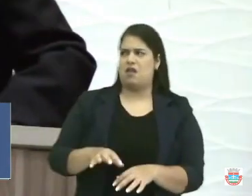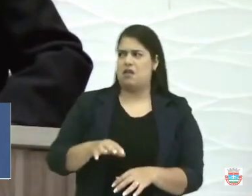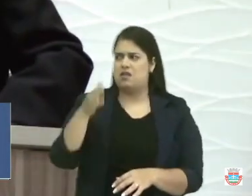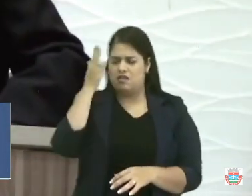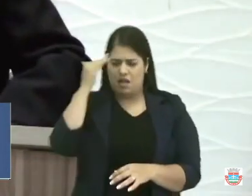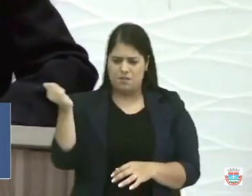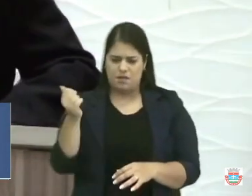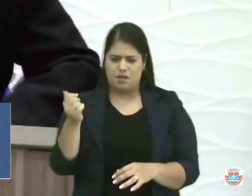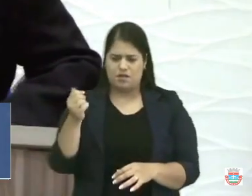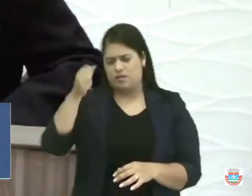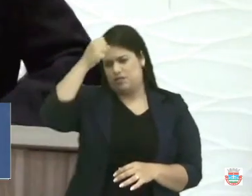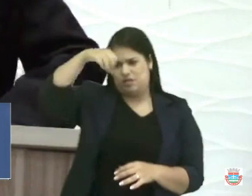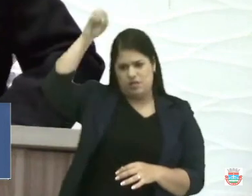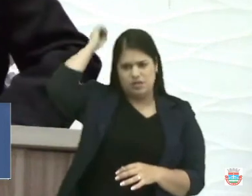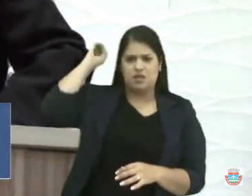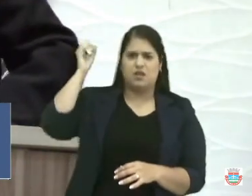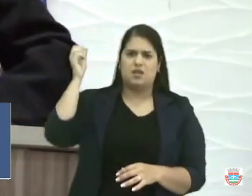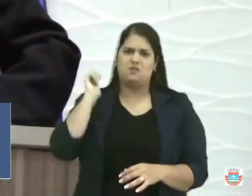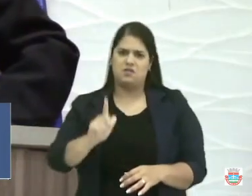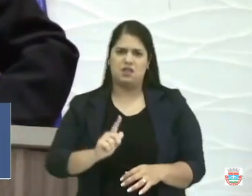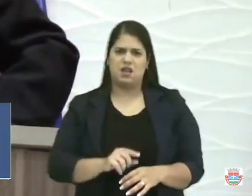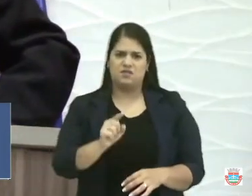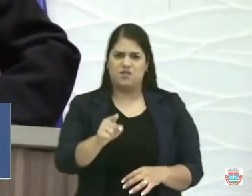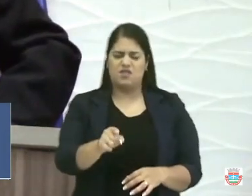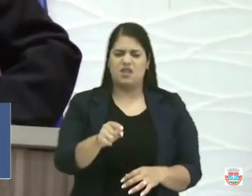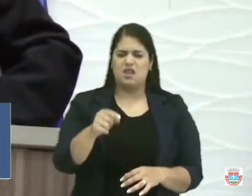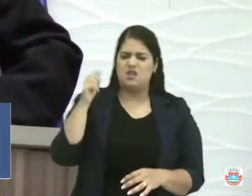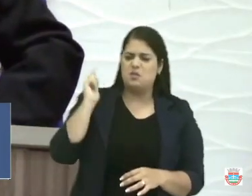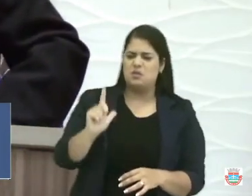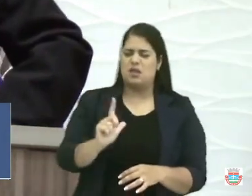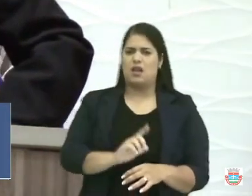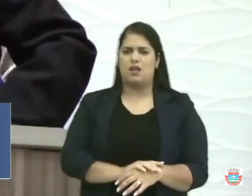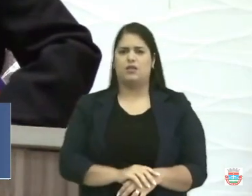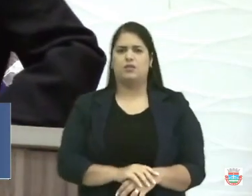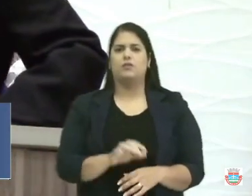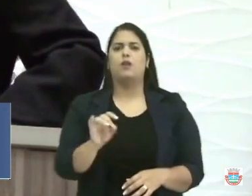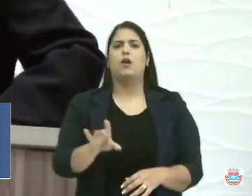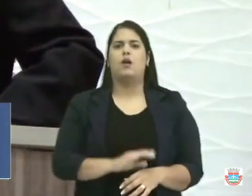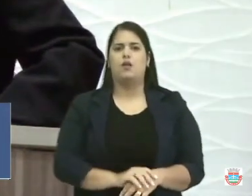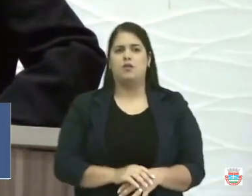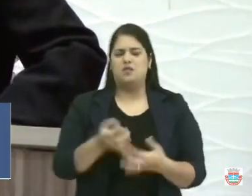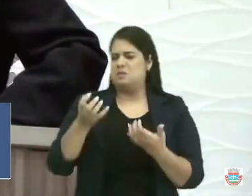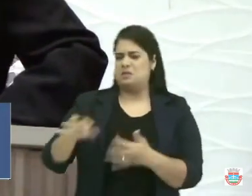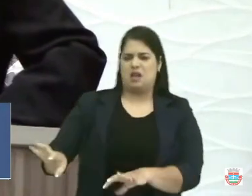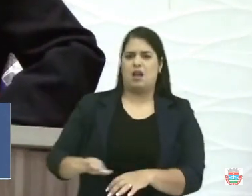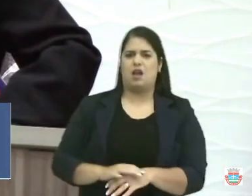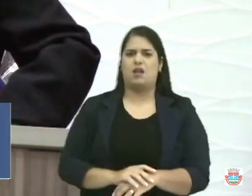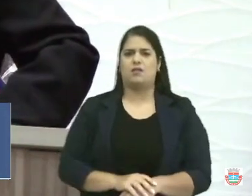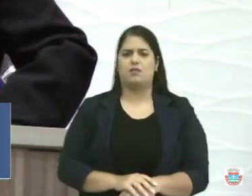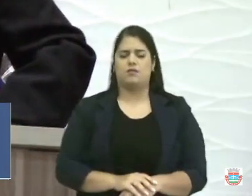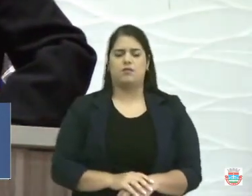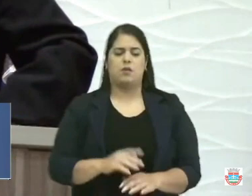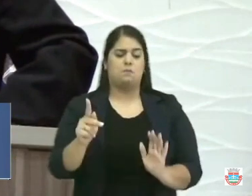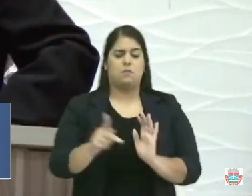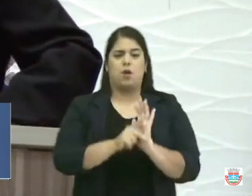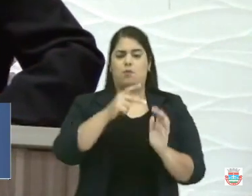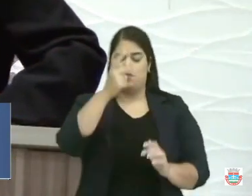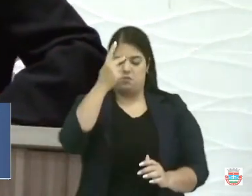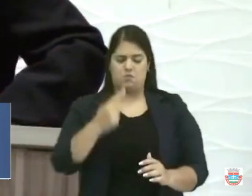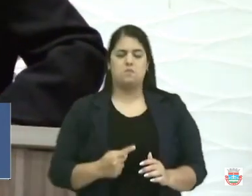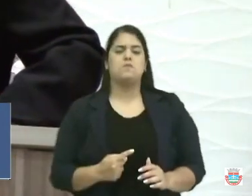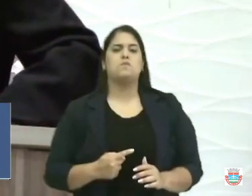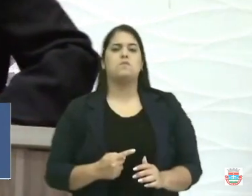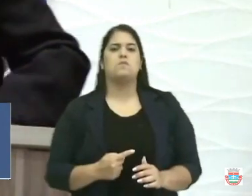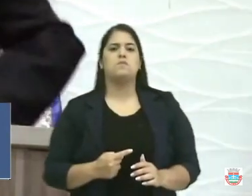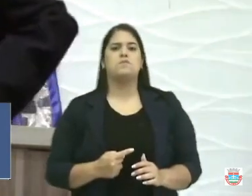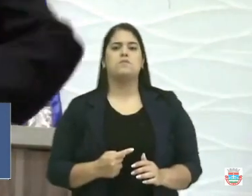não. Se Cícero ganha, não. Que eu saiba se o senhor ganha. O senhor não quer saber de ninguém, não. O senhor quer saber de si próprio. Vossa